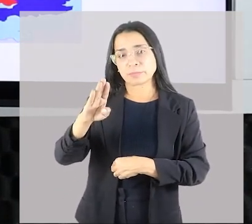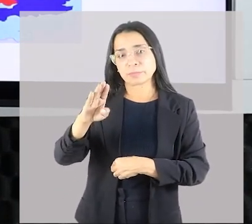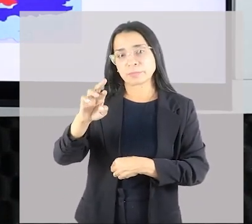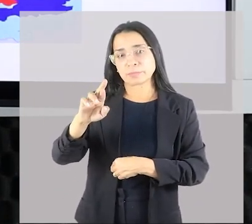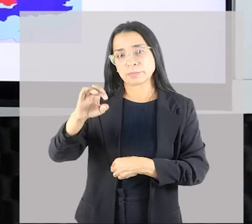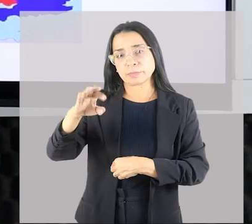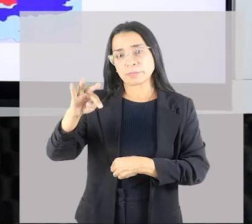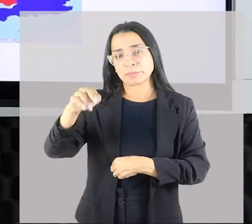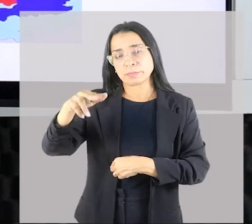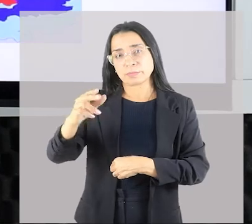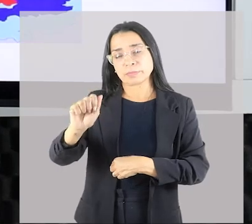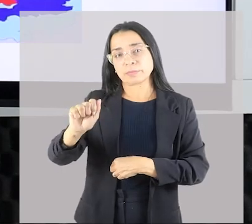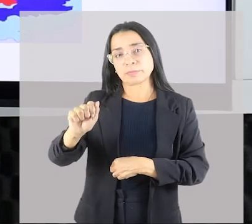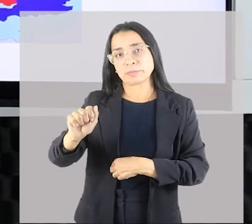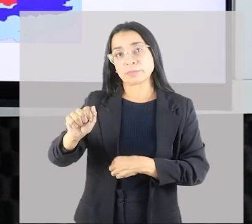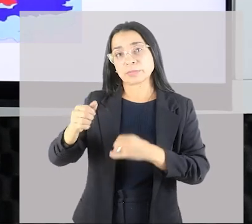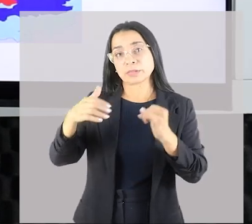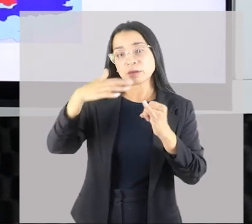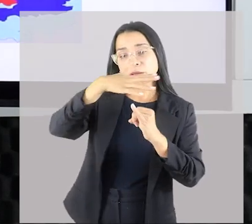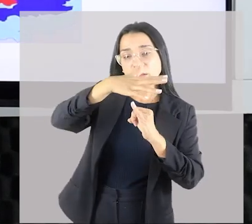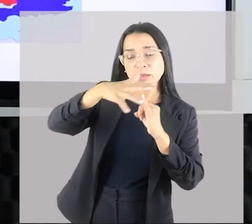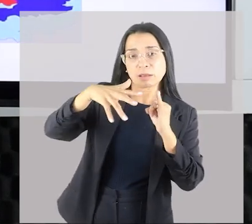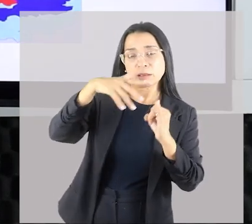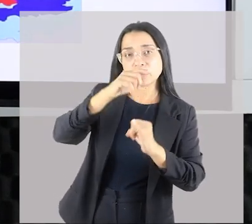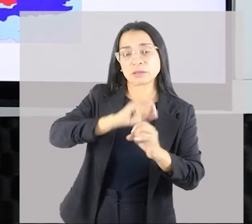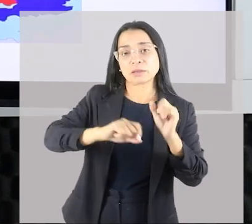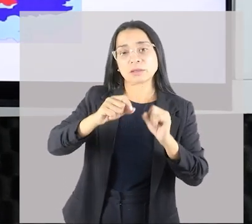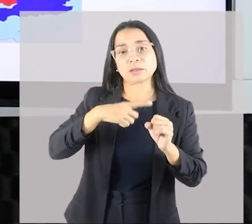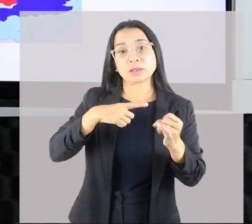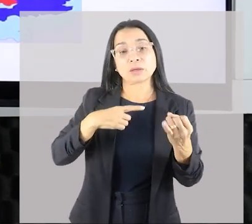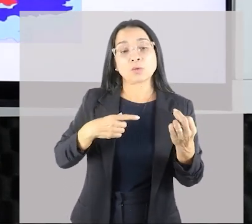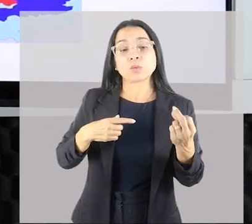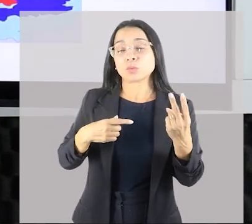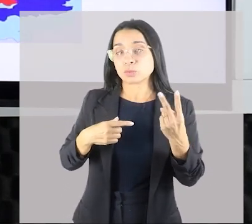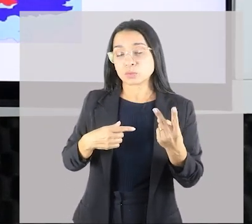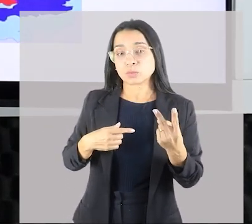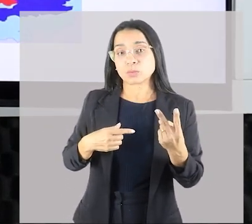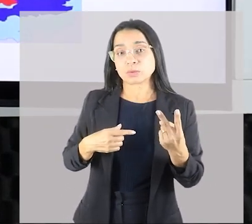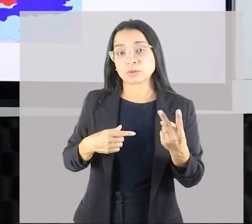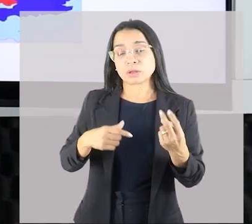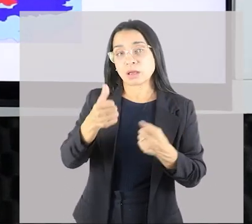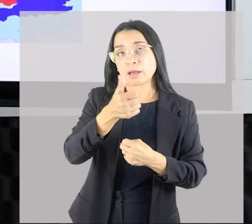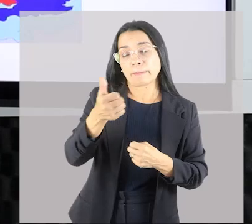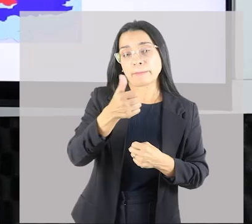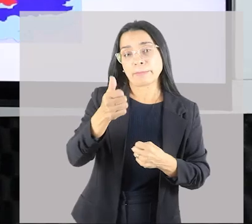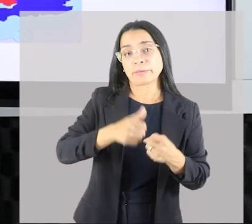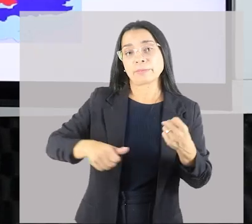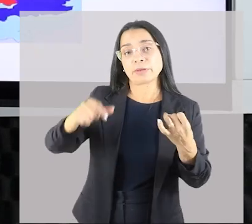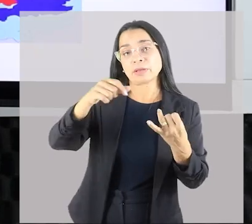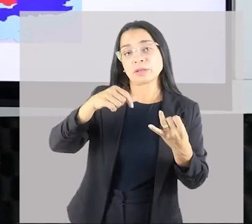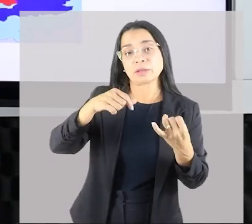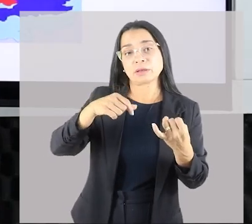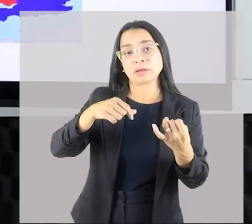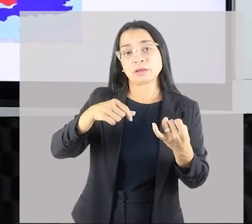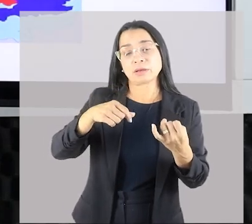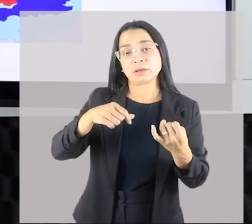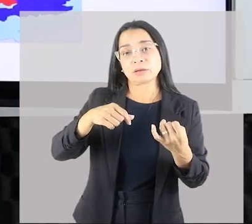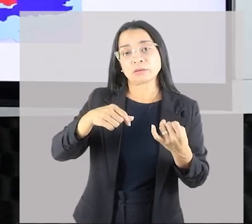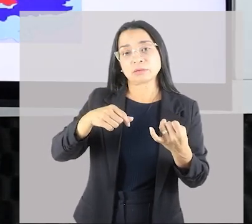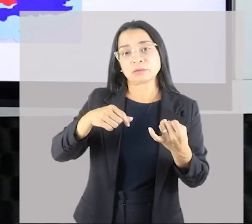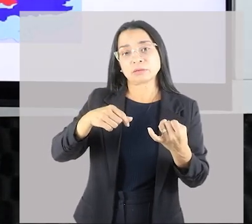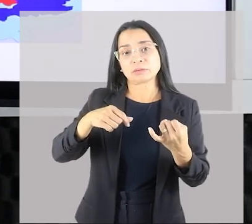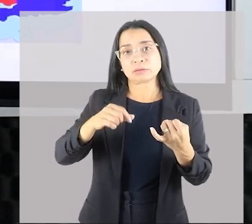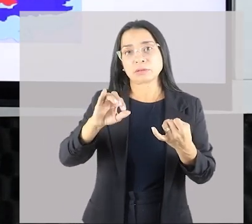olhar o mapa da região ali da Europa, onde está situado o Reino Unido, nós teremos 2 ilhas. A ilha da Grã-Bretanha e a ilha da Irlanda, tá certo?